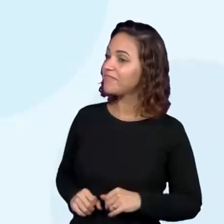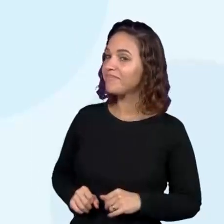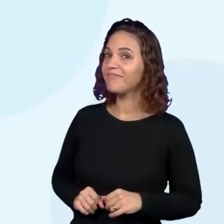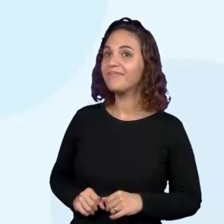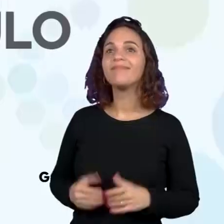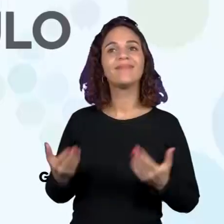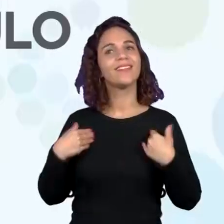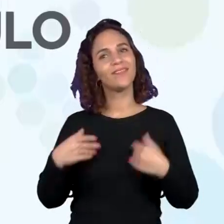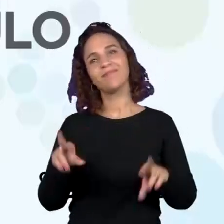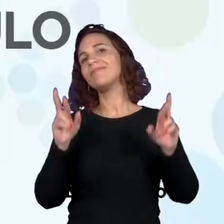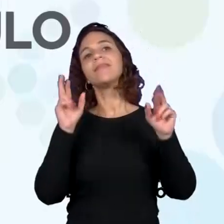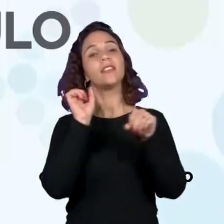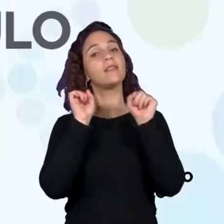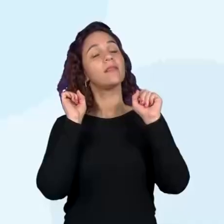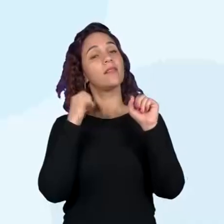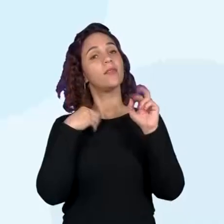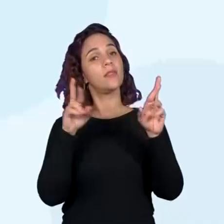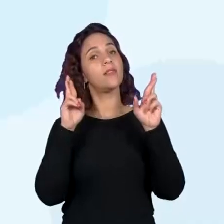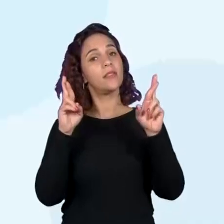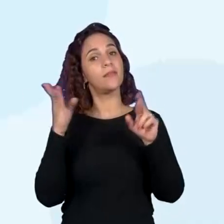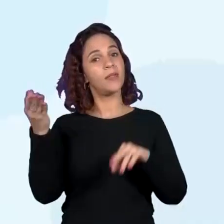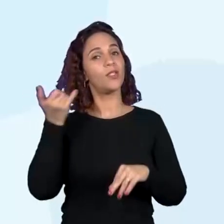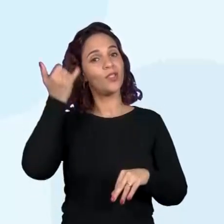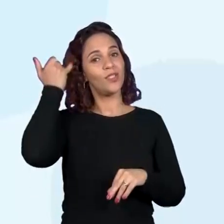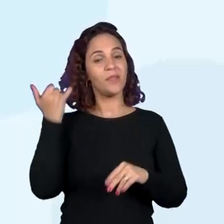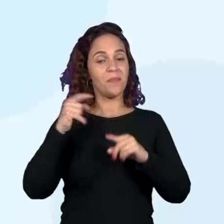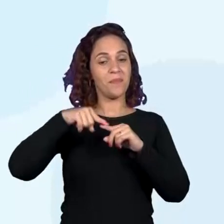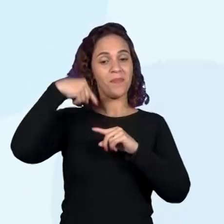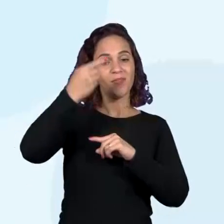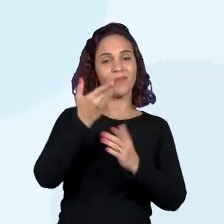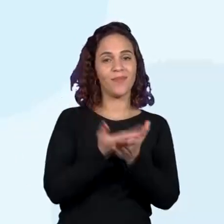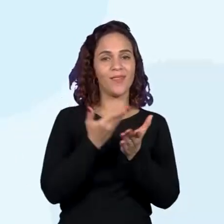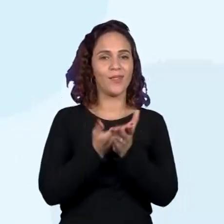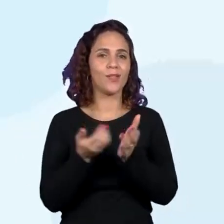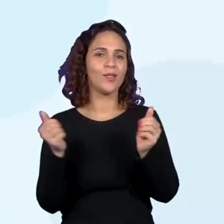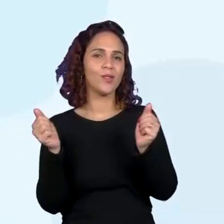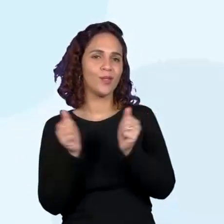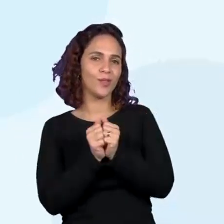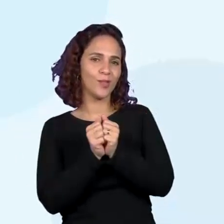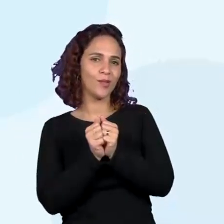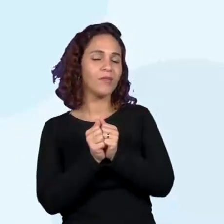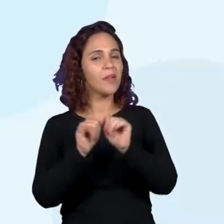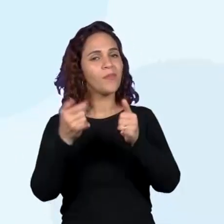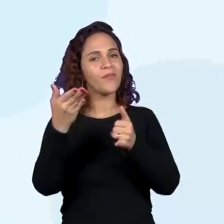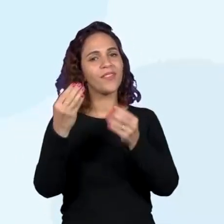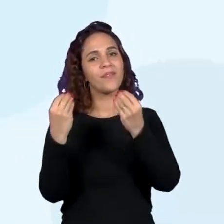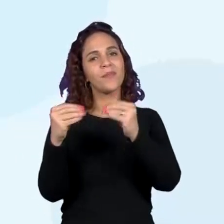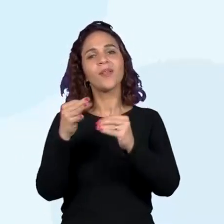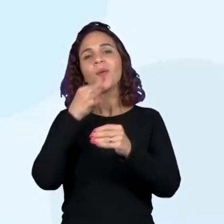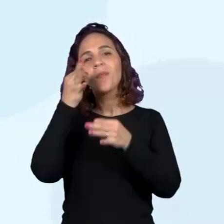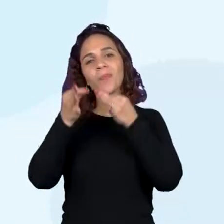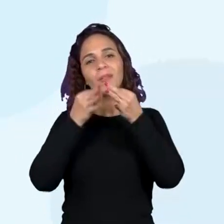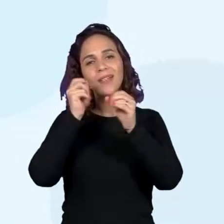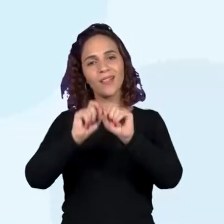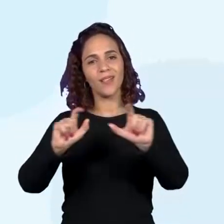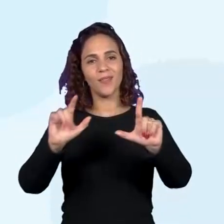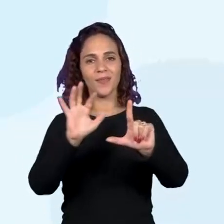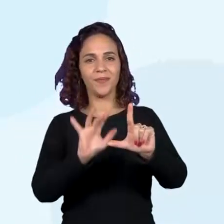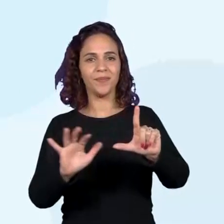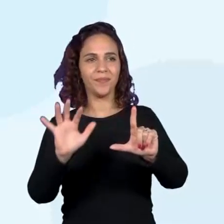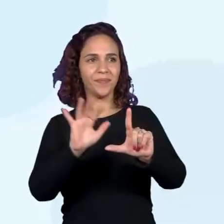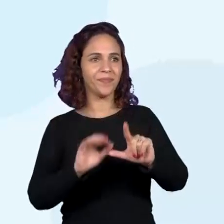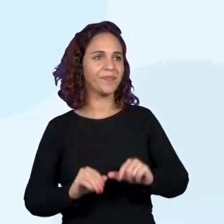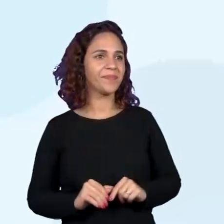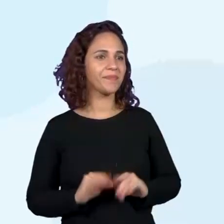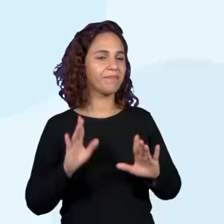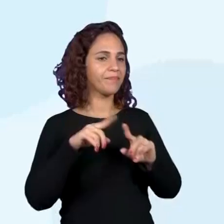Eu espero a professora Juliana para a próxima aula, enquanto vocês vão avaliando aqui a nossa aula de hoje. Professora